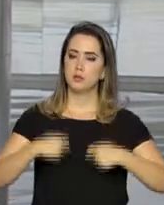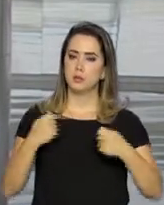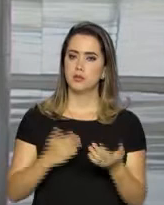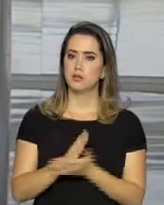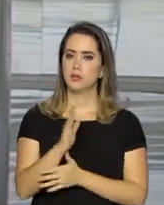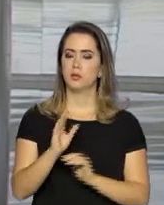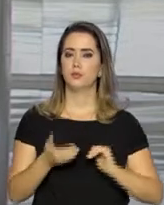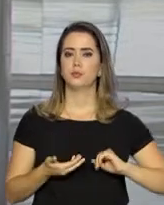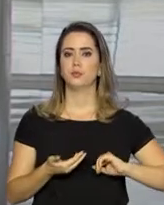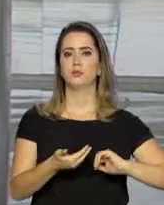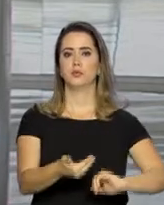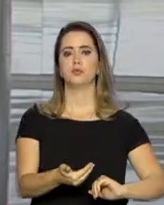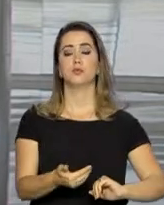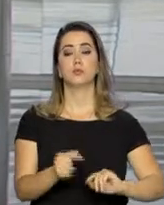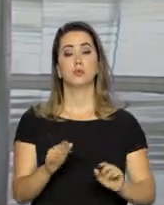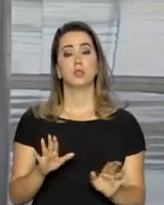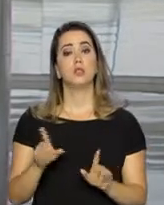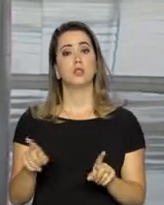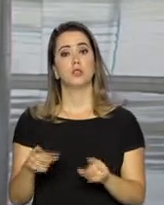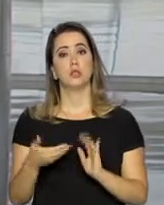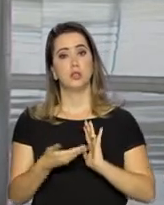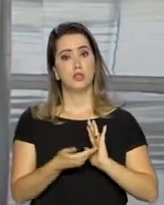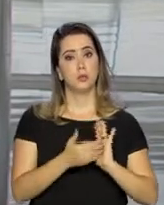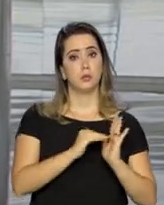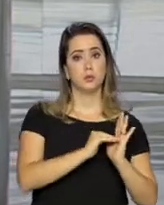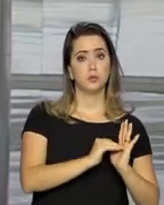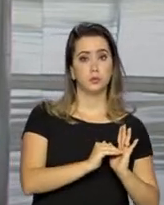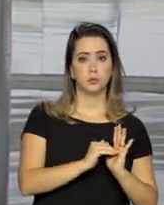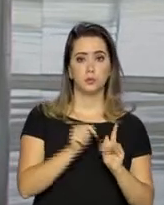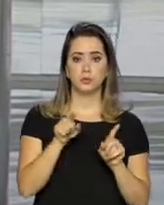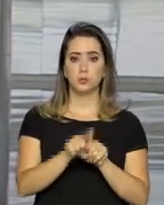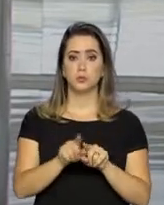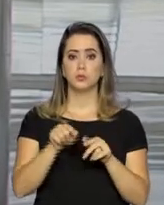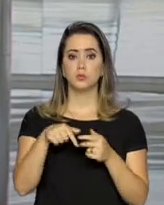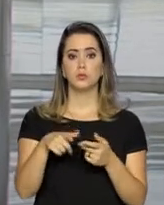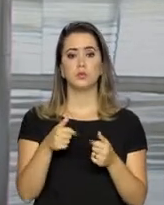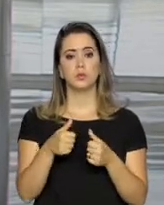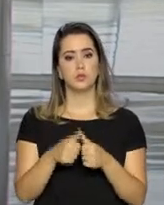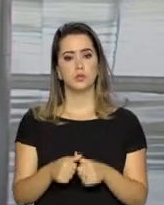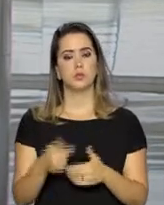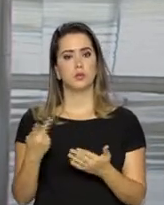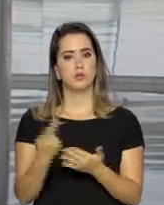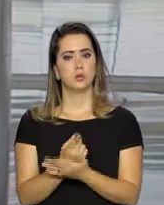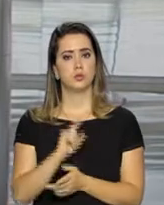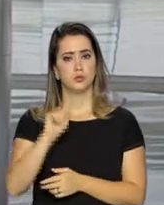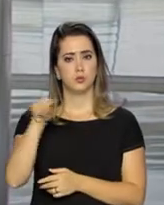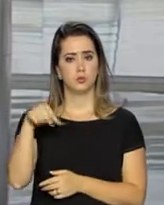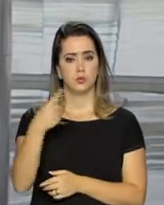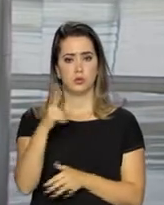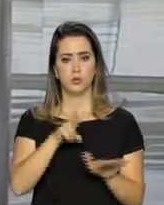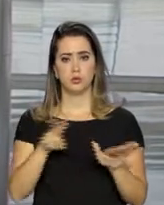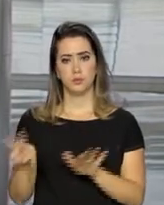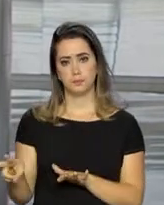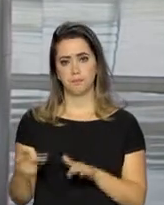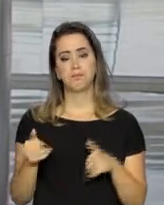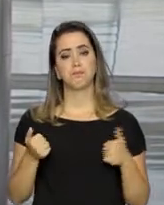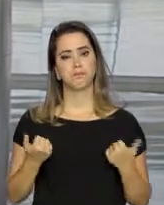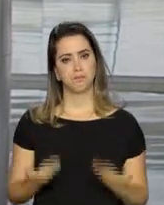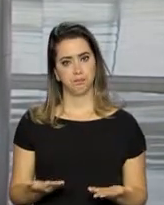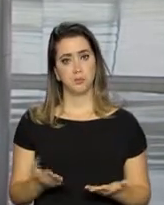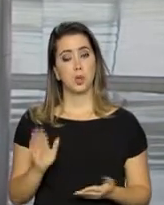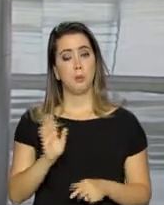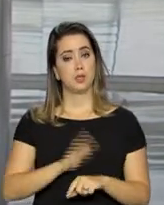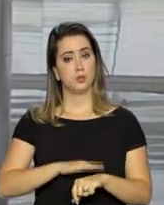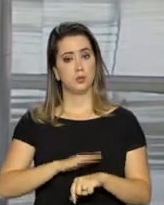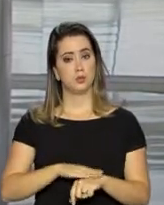aprovado pelo congresso nacional tanto pela câmara quanto pelo senado o que está previsto para ocorrer na semana que vem já o